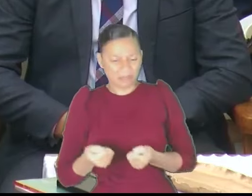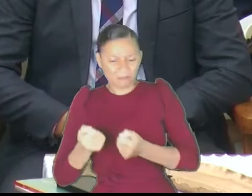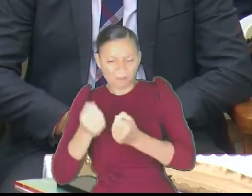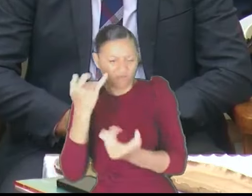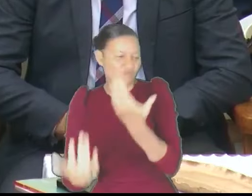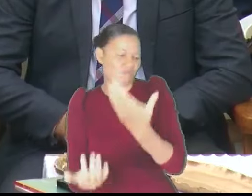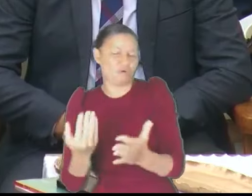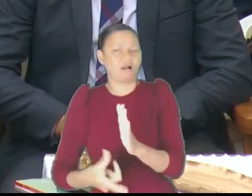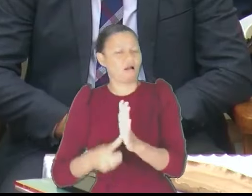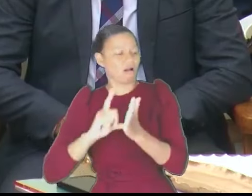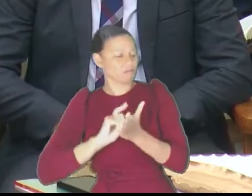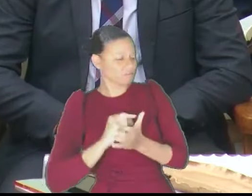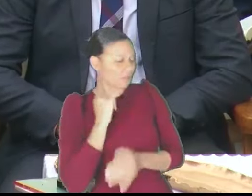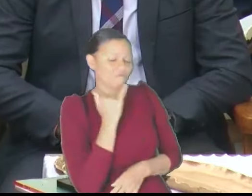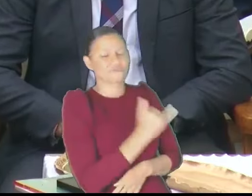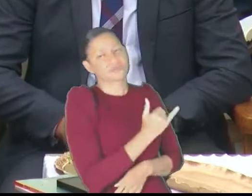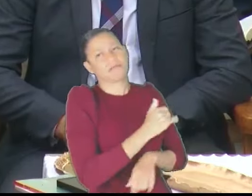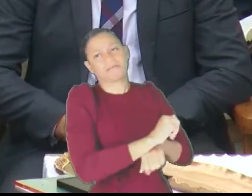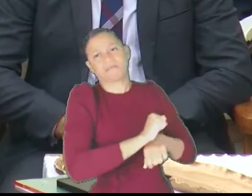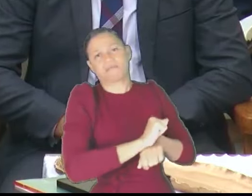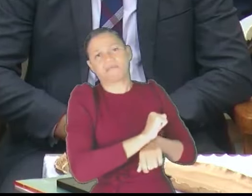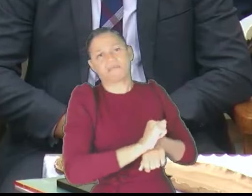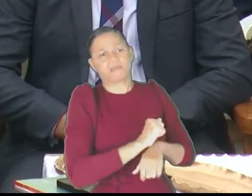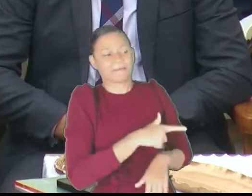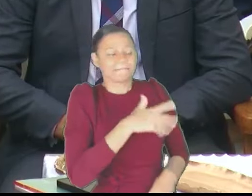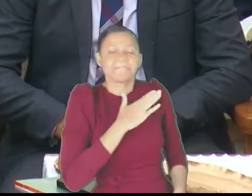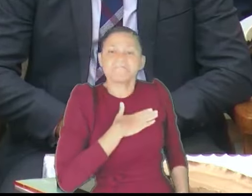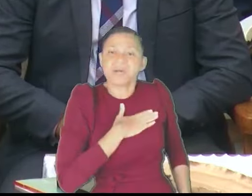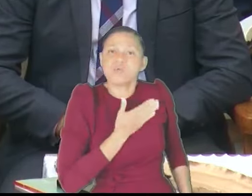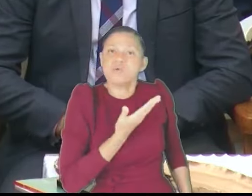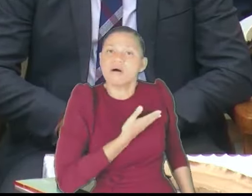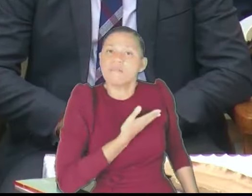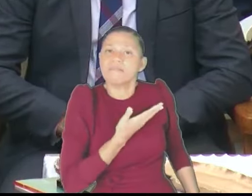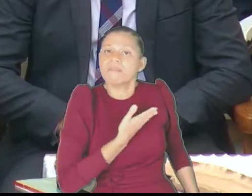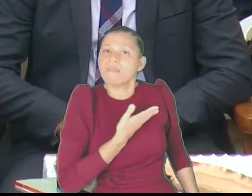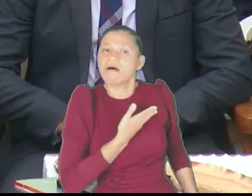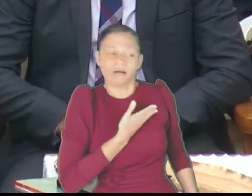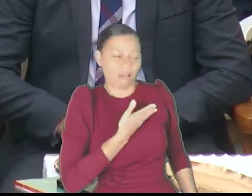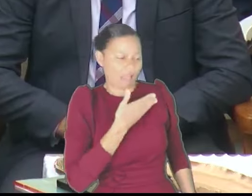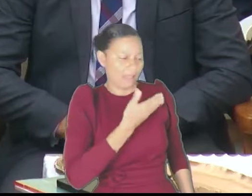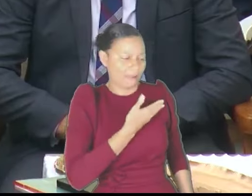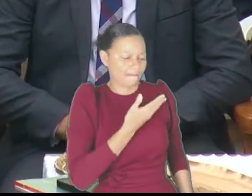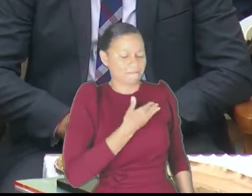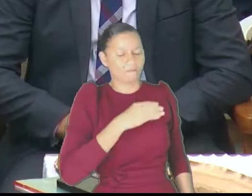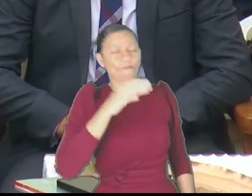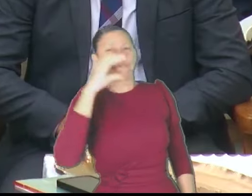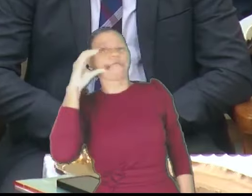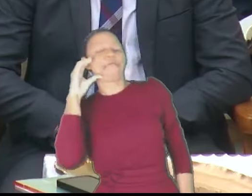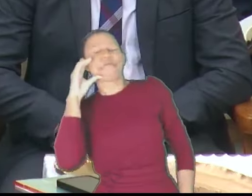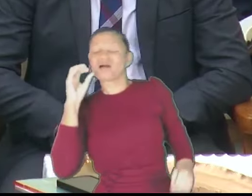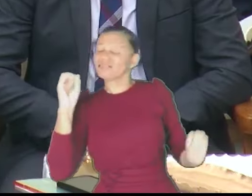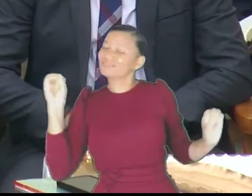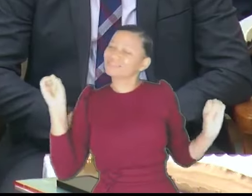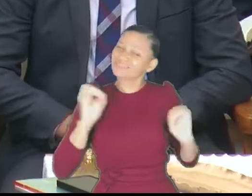sem falar com ele que vou pôr fogo, porque ele é meu amigo e para amigo eu não oculto nada.